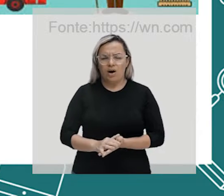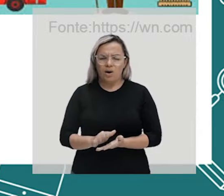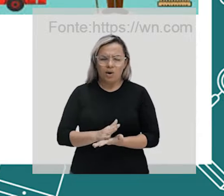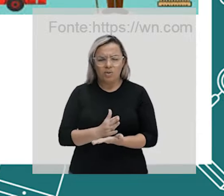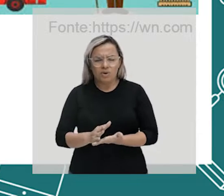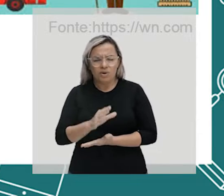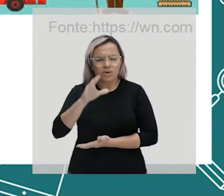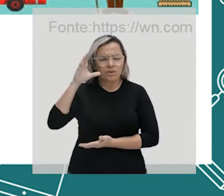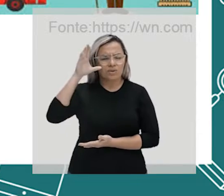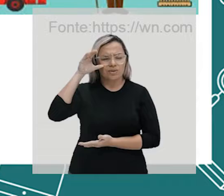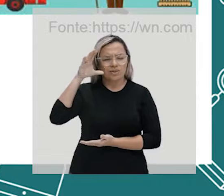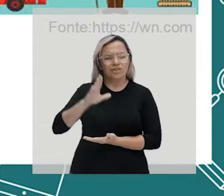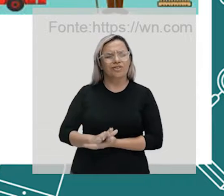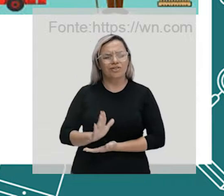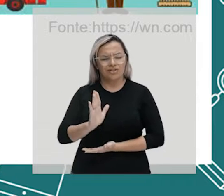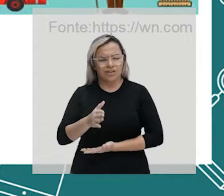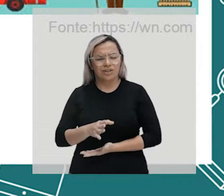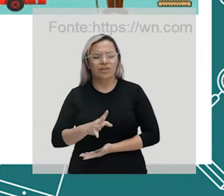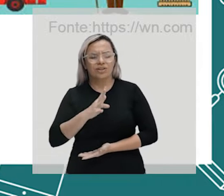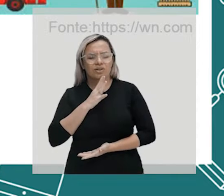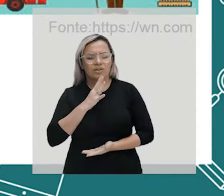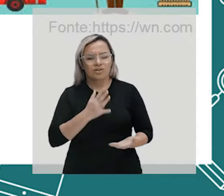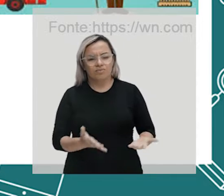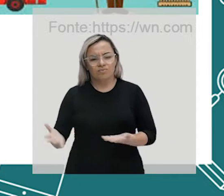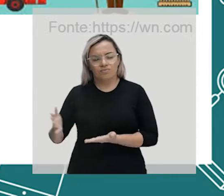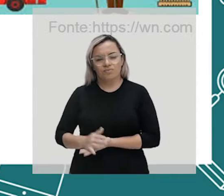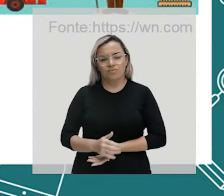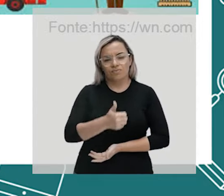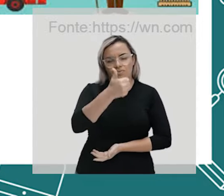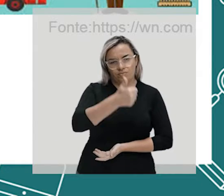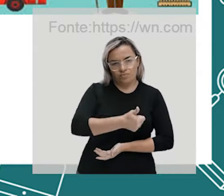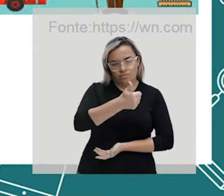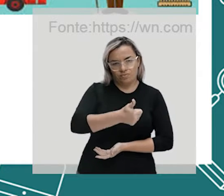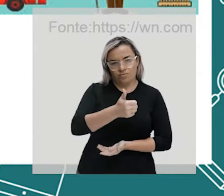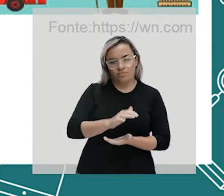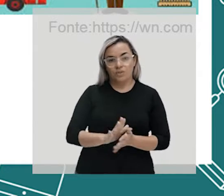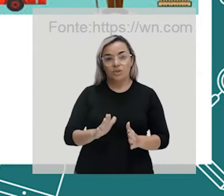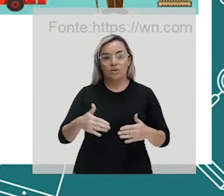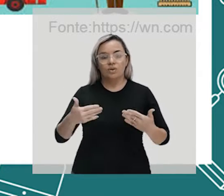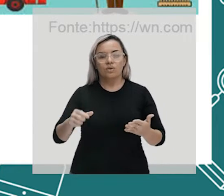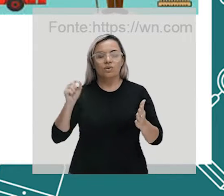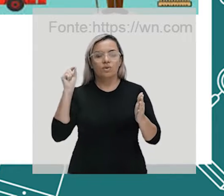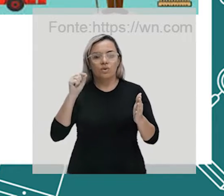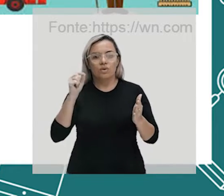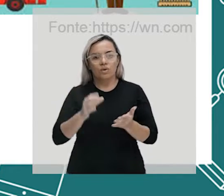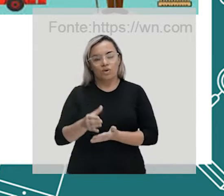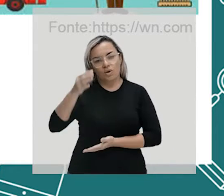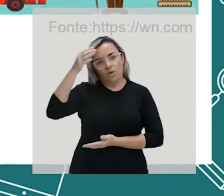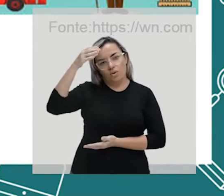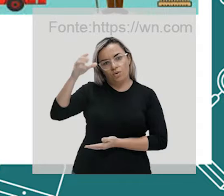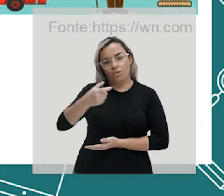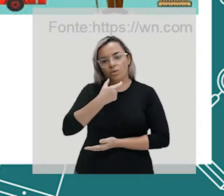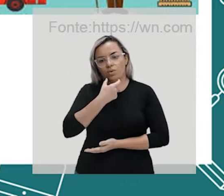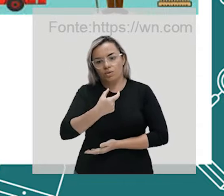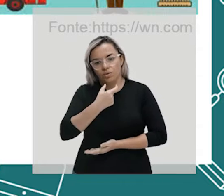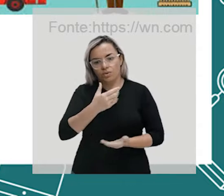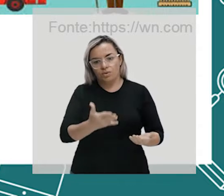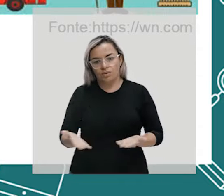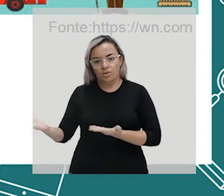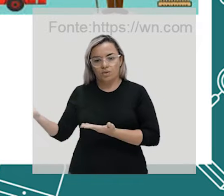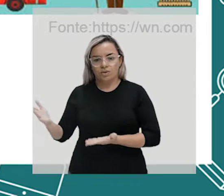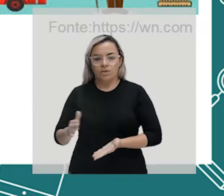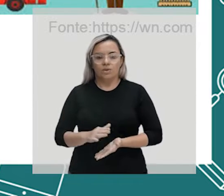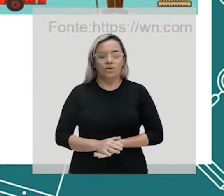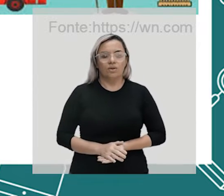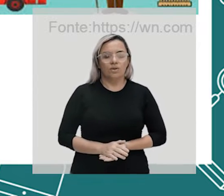conhece tá então nosso roteiro primeiro nós vamos falar um pouco da definição do que que é a Cultura Britânica Oasis Beach